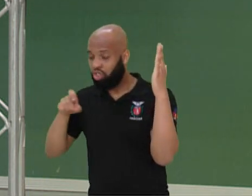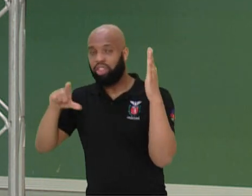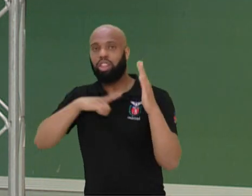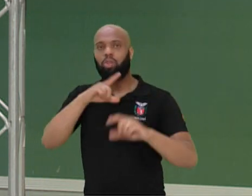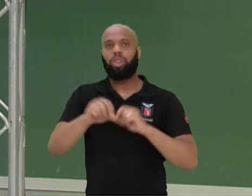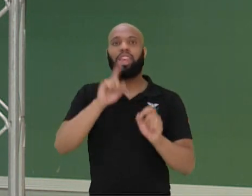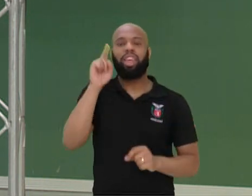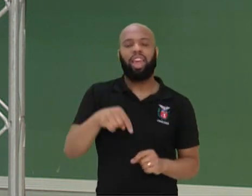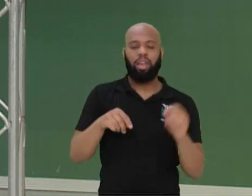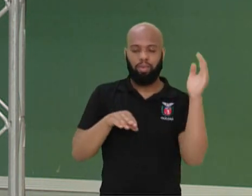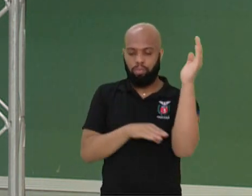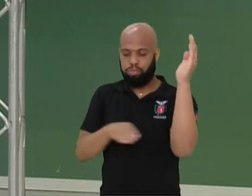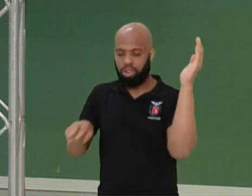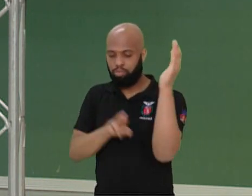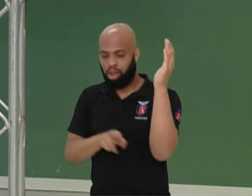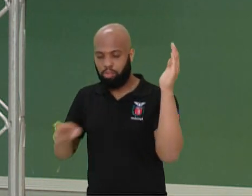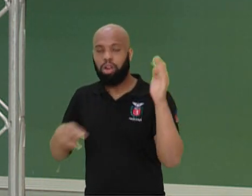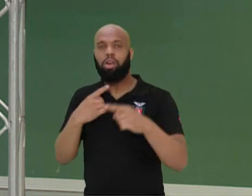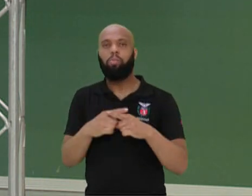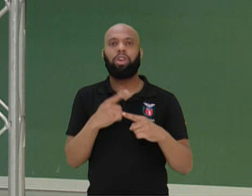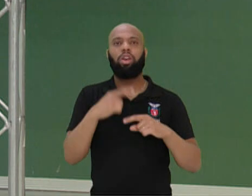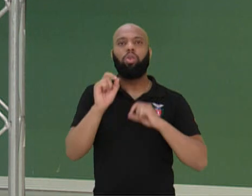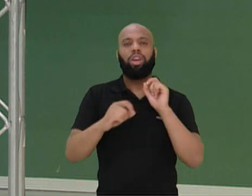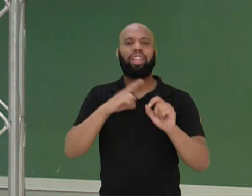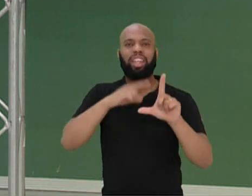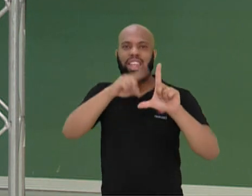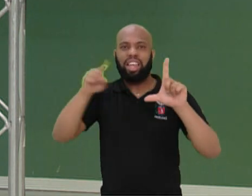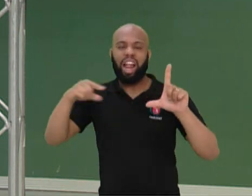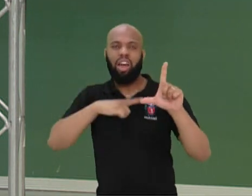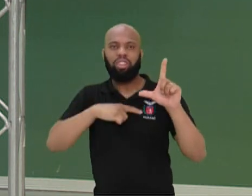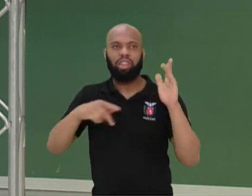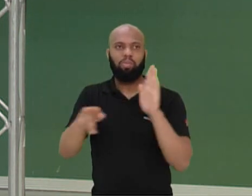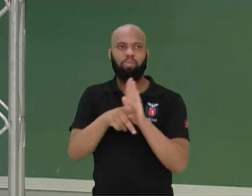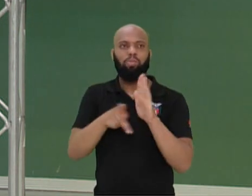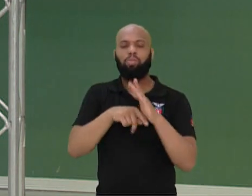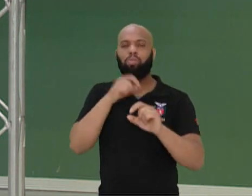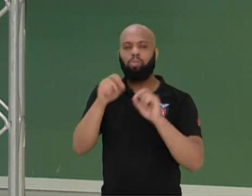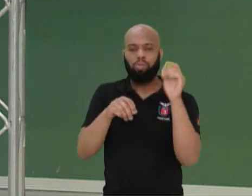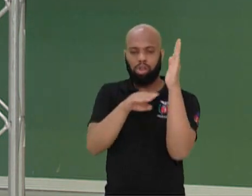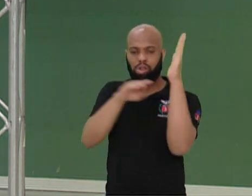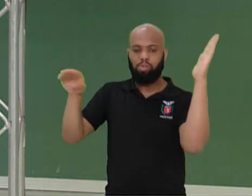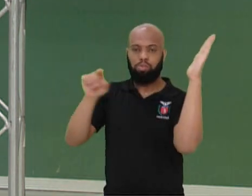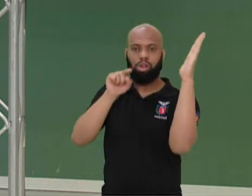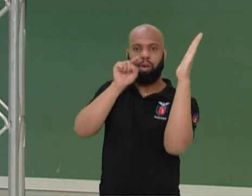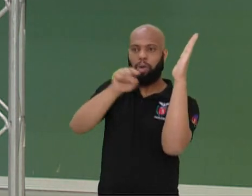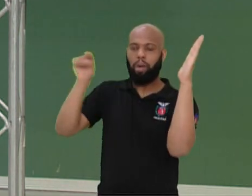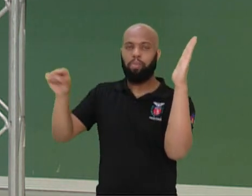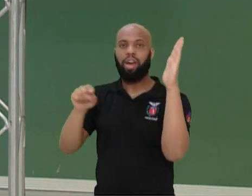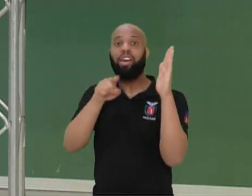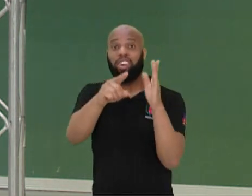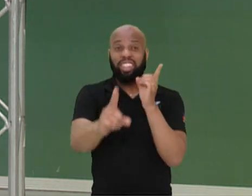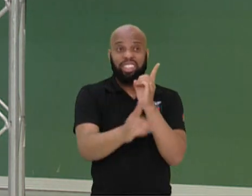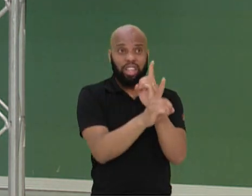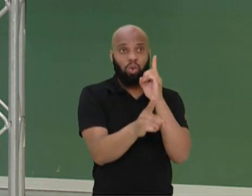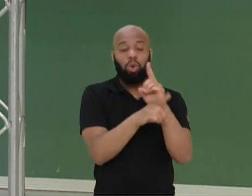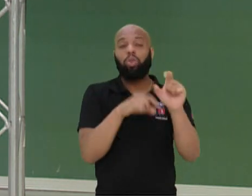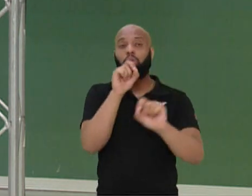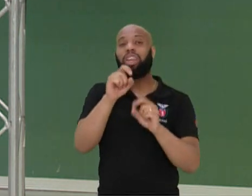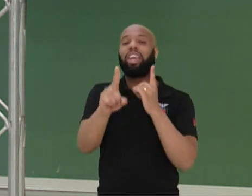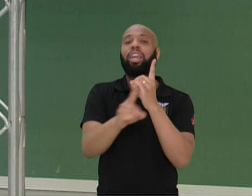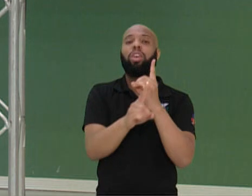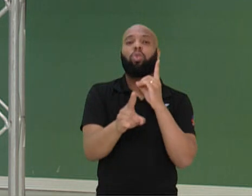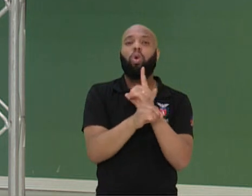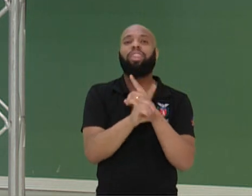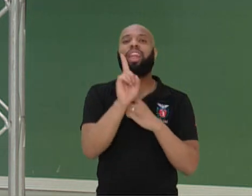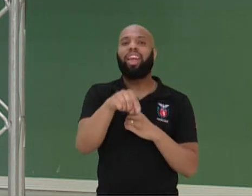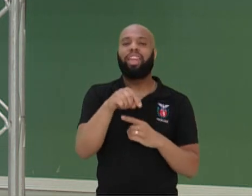seria uma raiz, porque o gráfico está cortando o eixo x aqui. Então, no item A, basta que você calcule as raízes para descobrir,